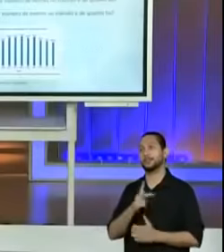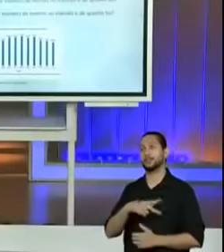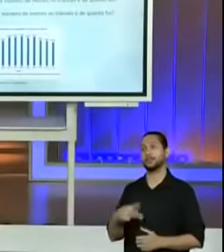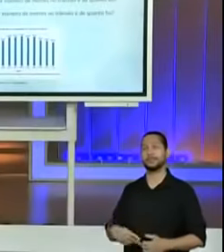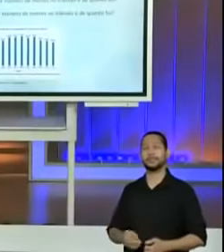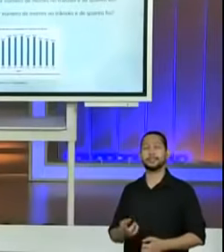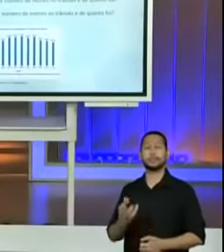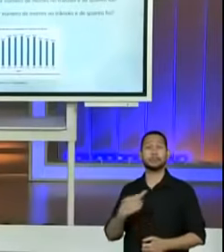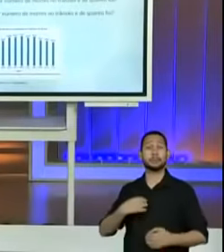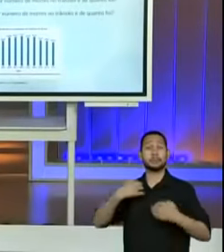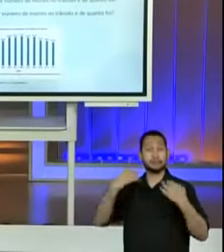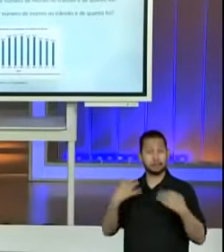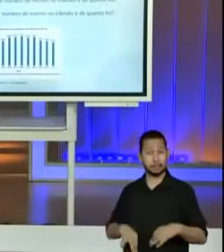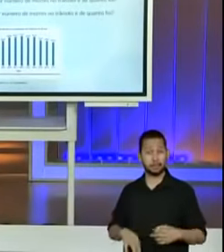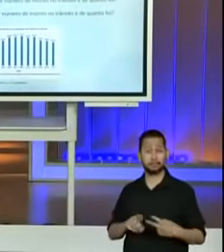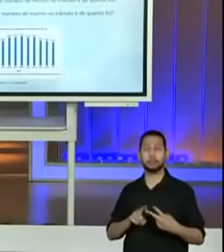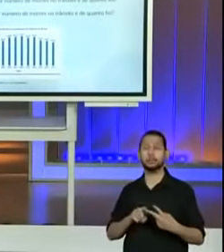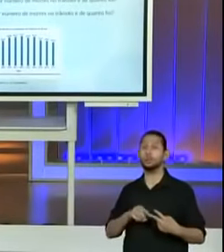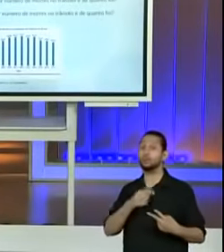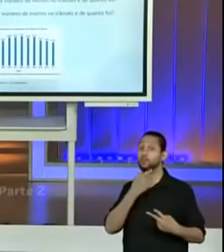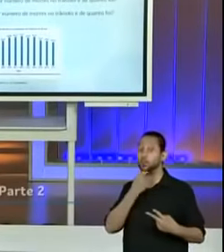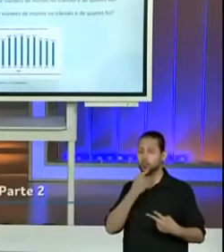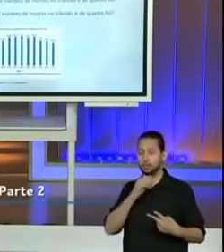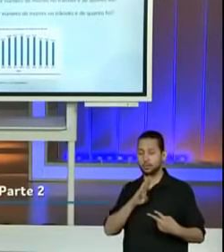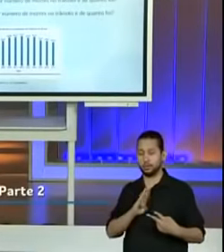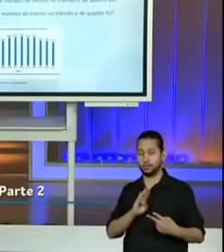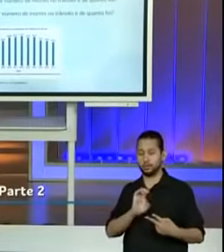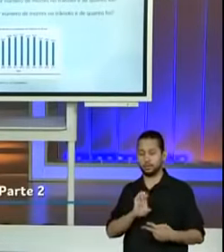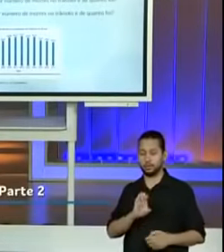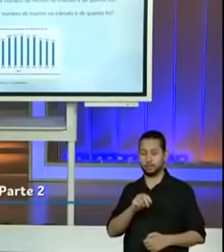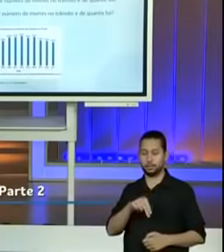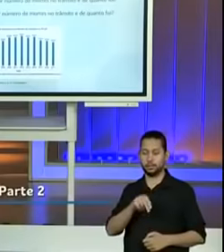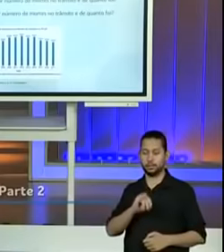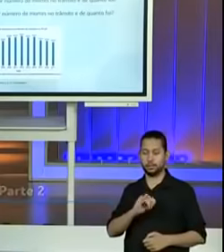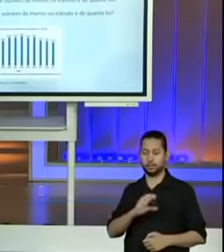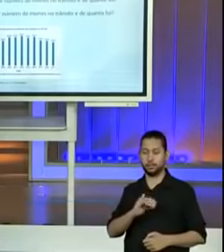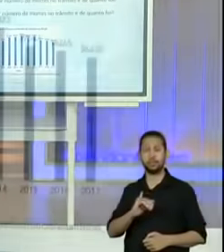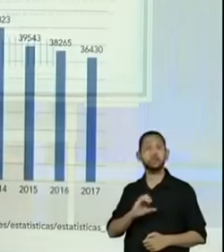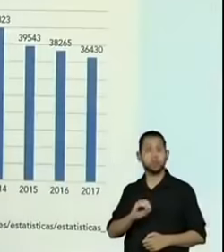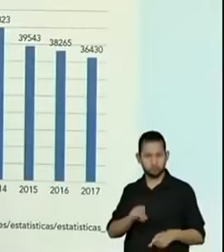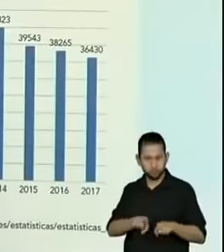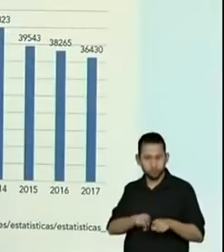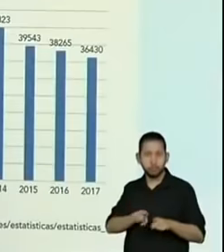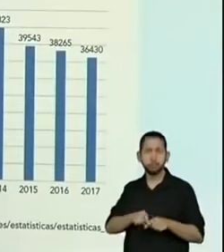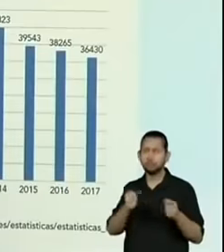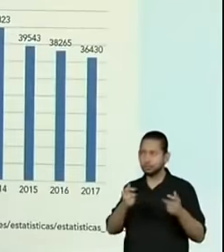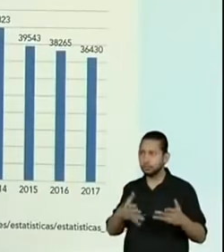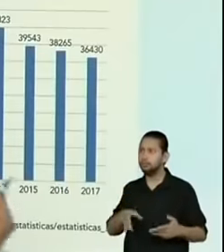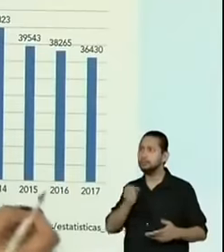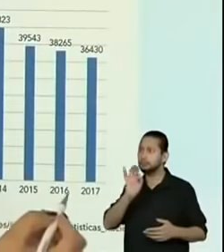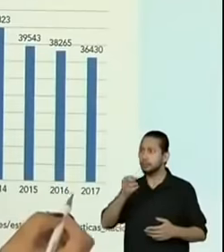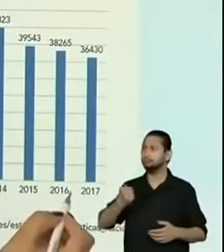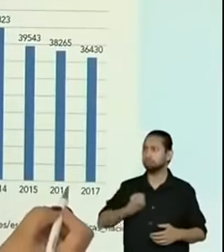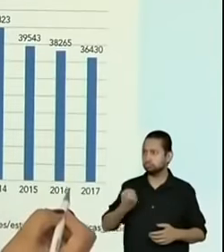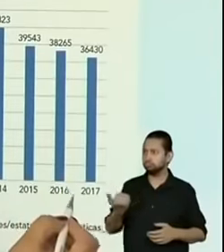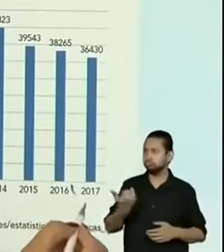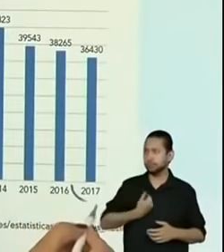quantidade certa, agora o Benício também falou, muito bem. Vamos aqui, ó, juntos. Então, ó, a gente